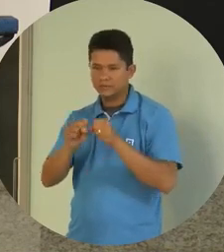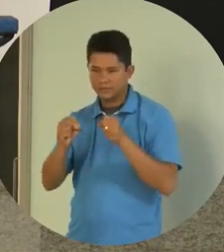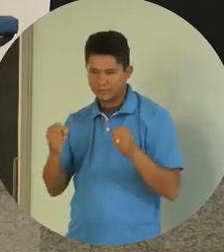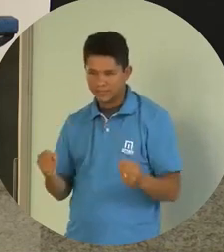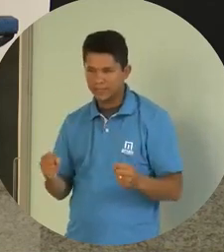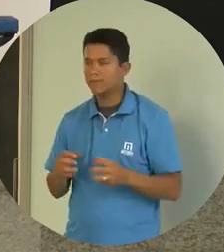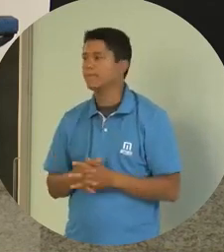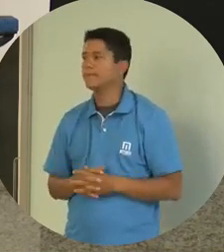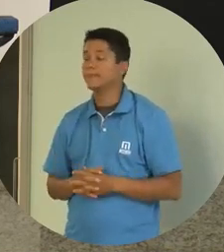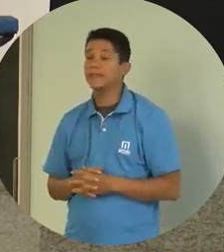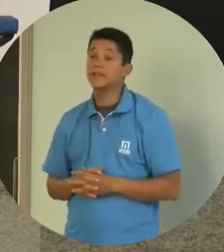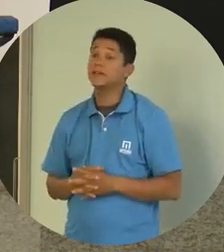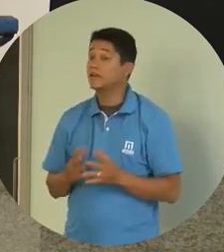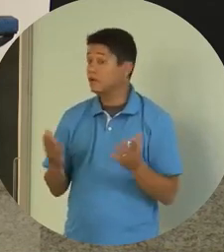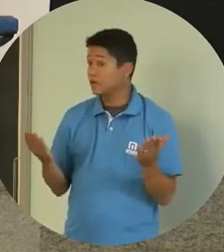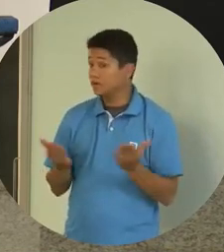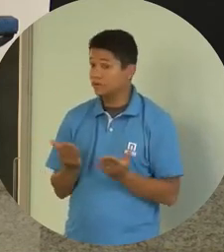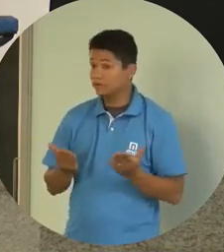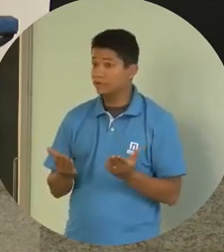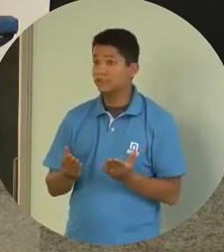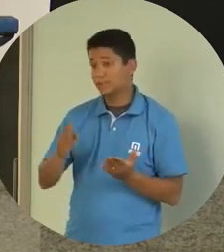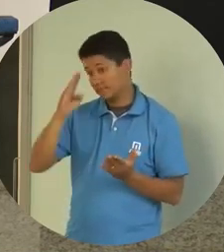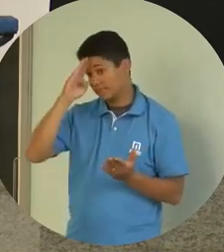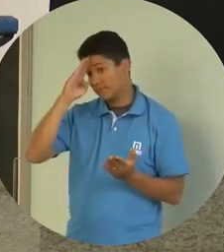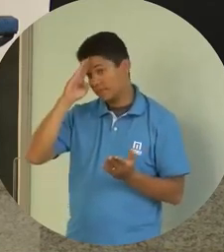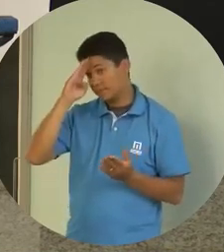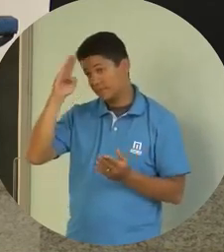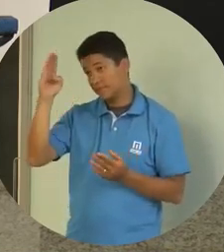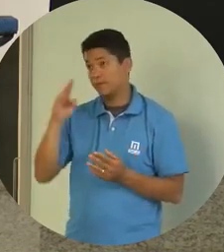E hoje a principal